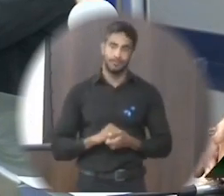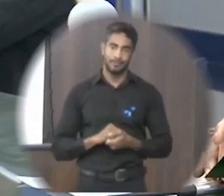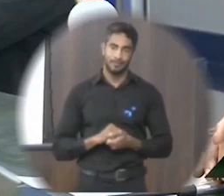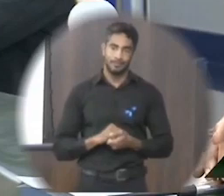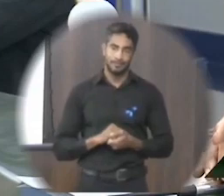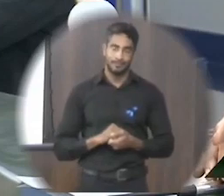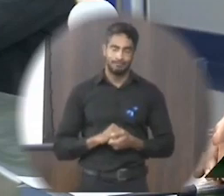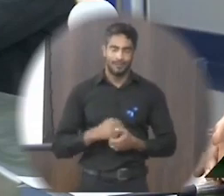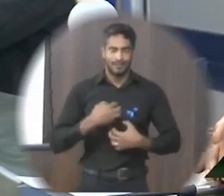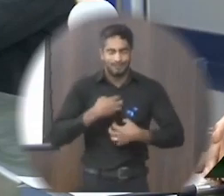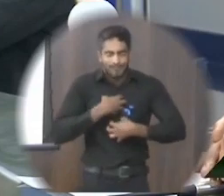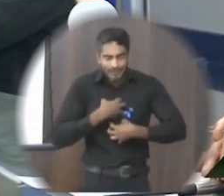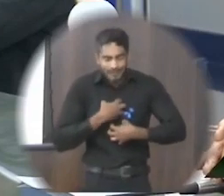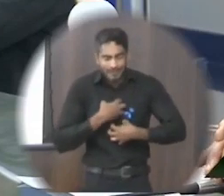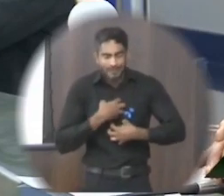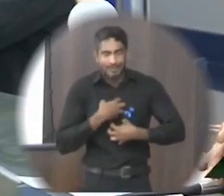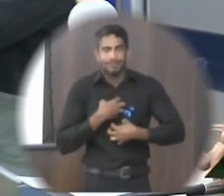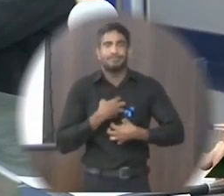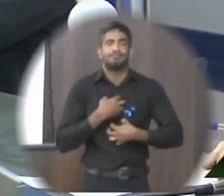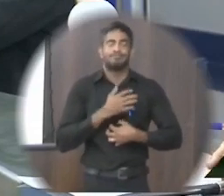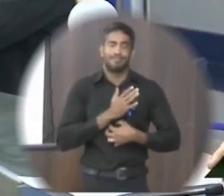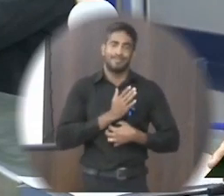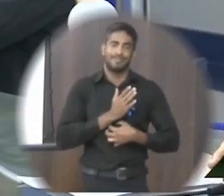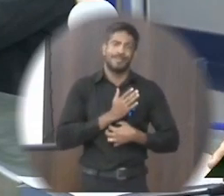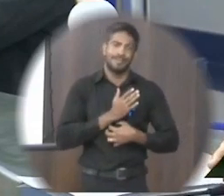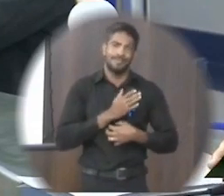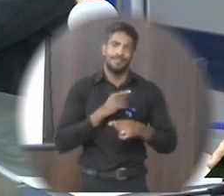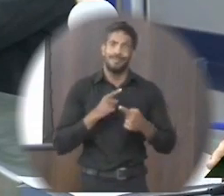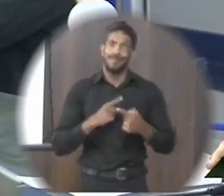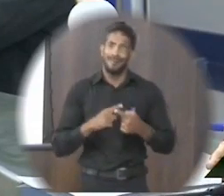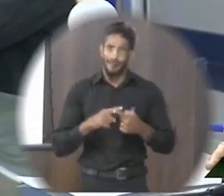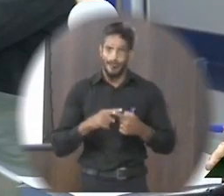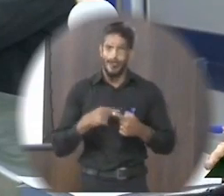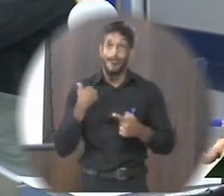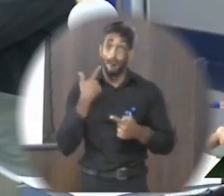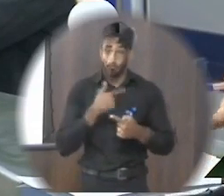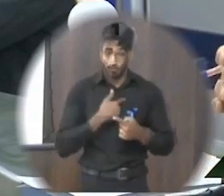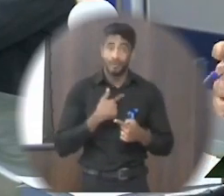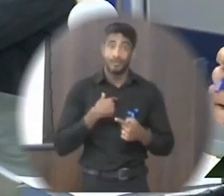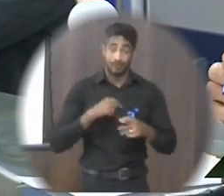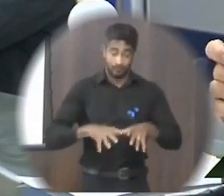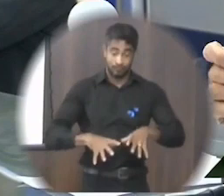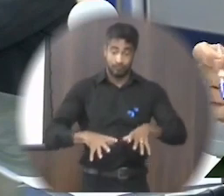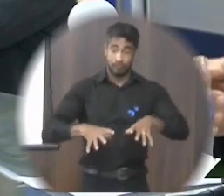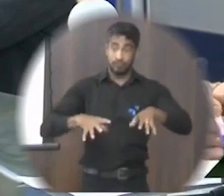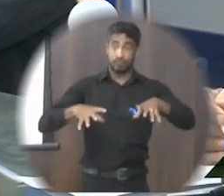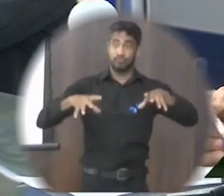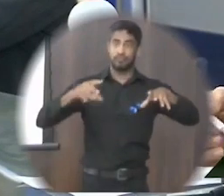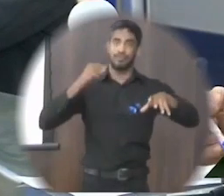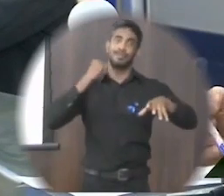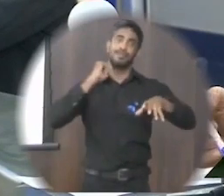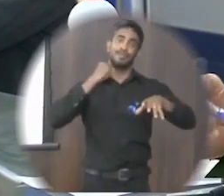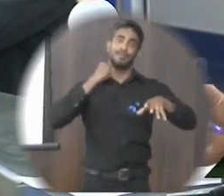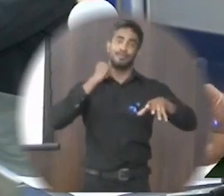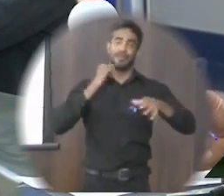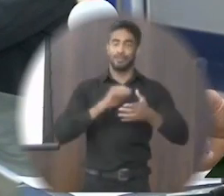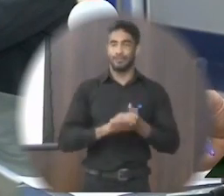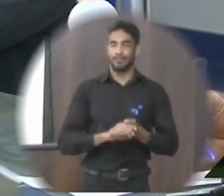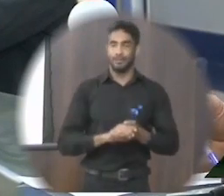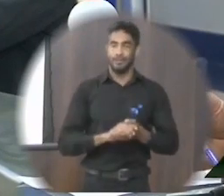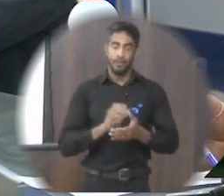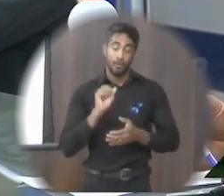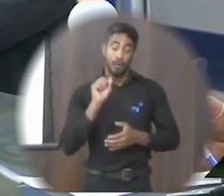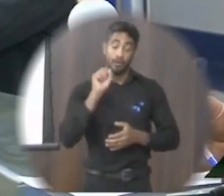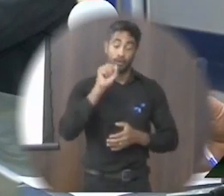no coração, porque nós produzimos muito lixo e o descarte adequado o